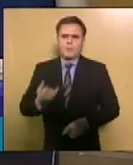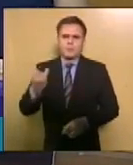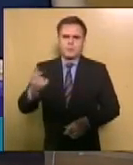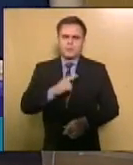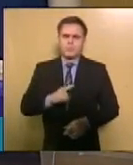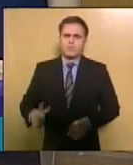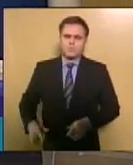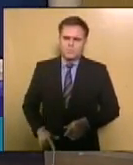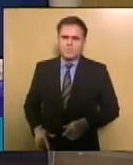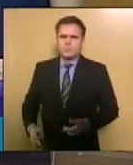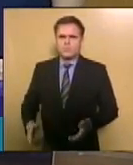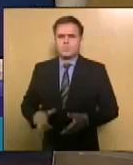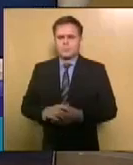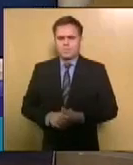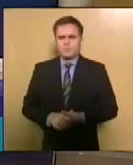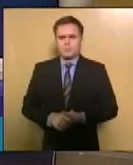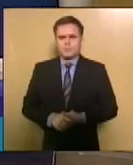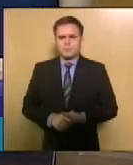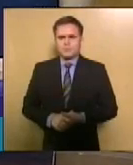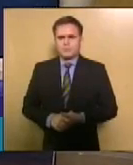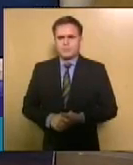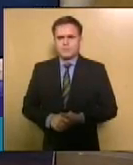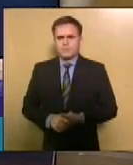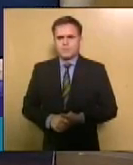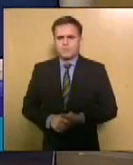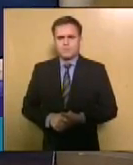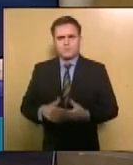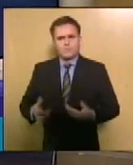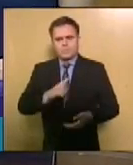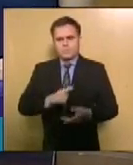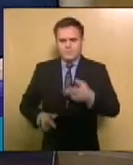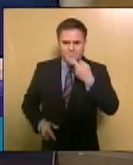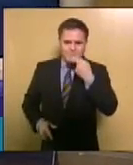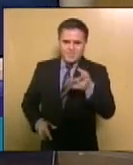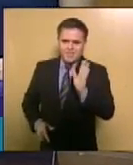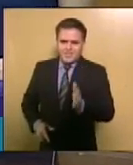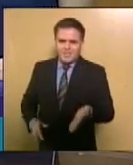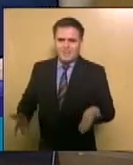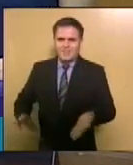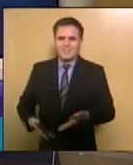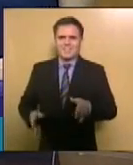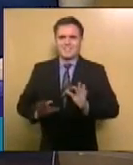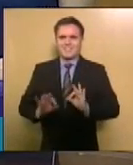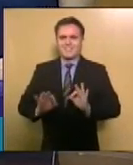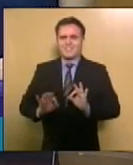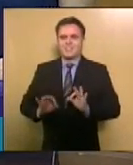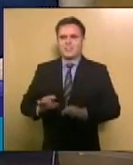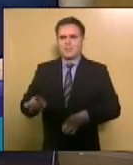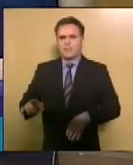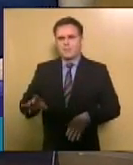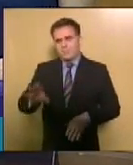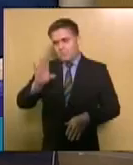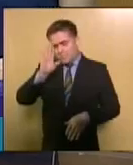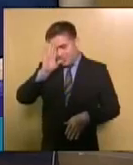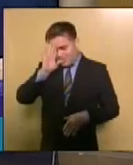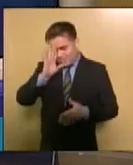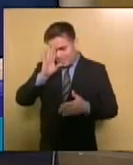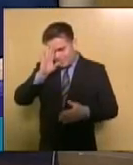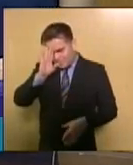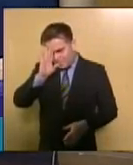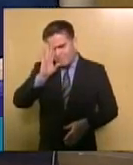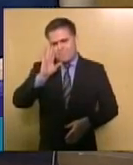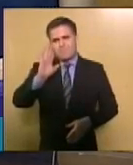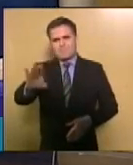governador se já que ele pediu que eu não falei Governador agora tô falando seja o principal fiador porque